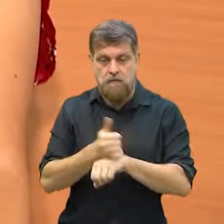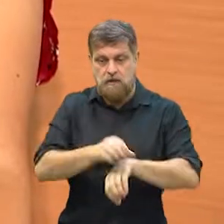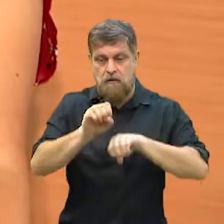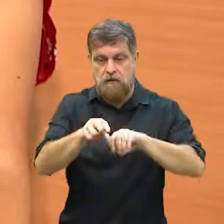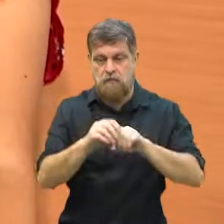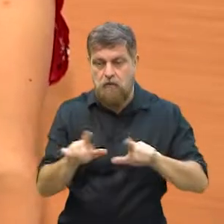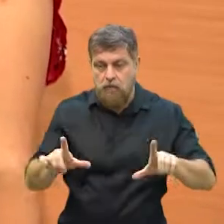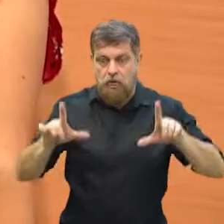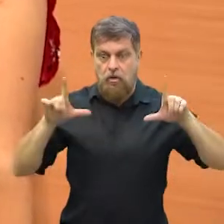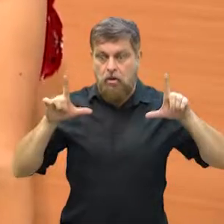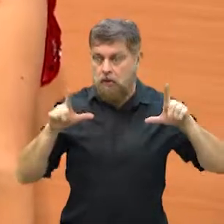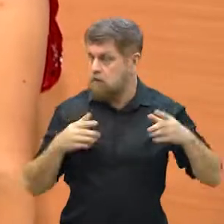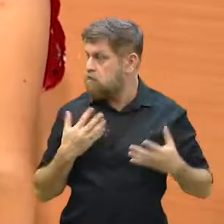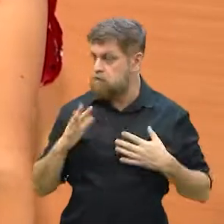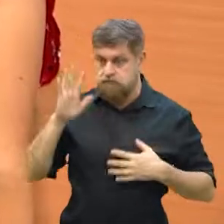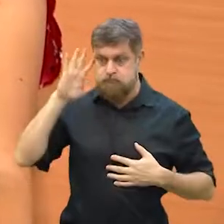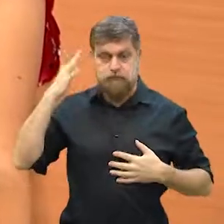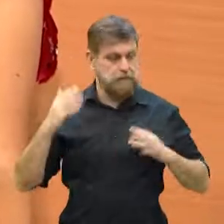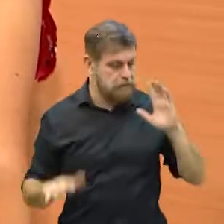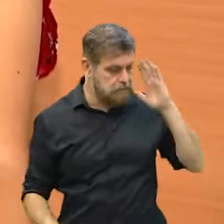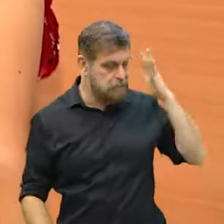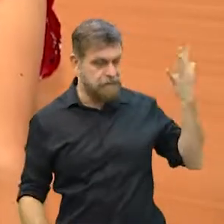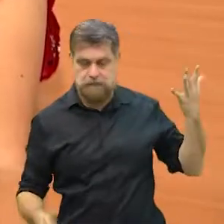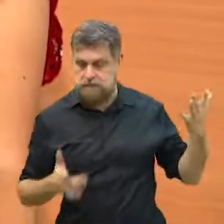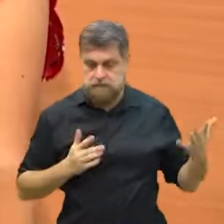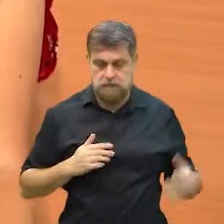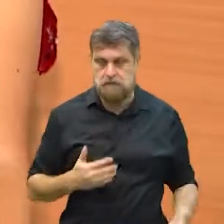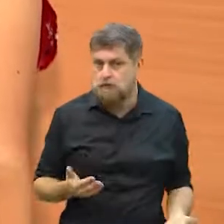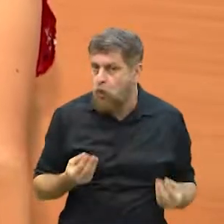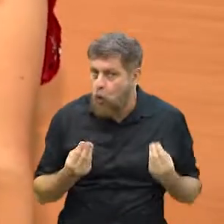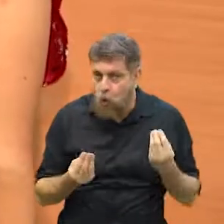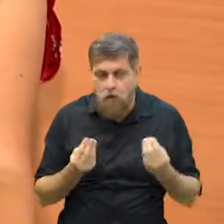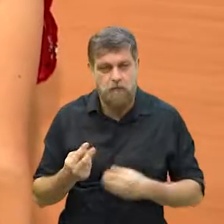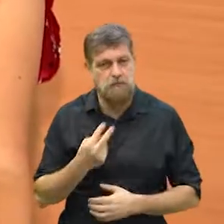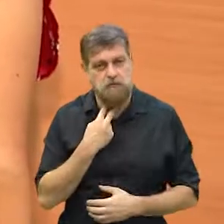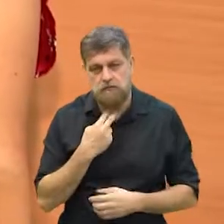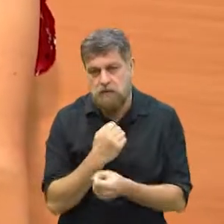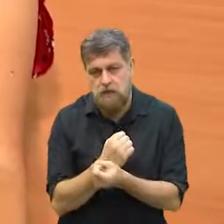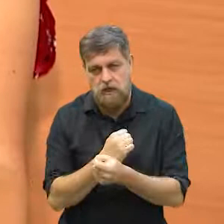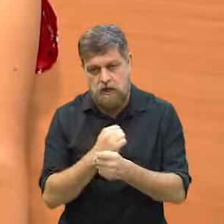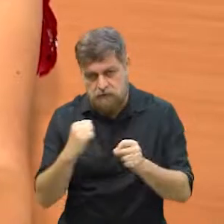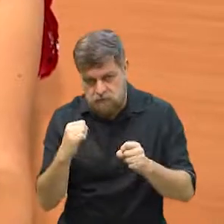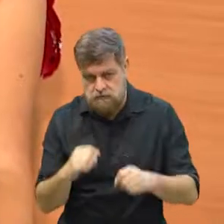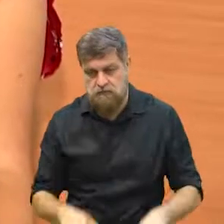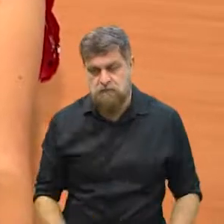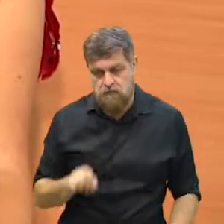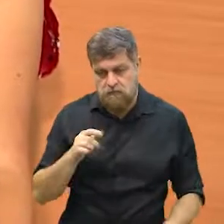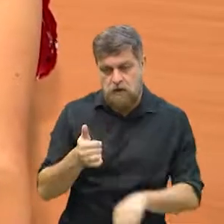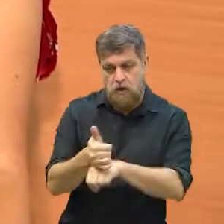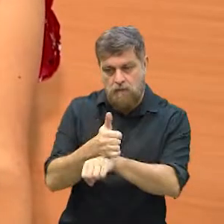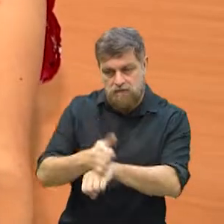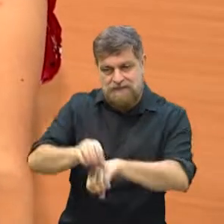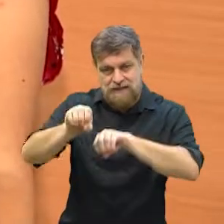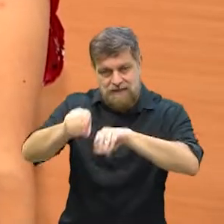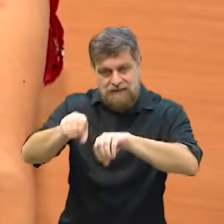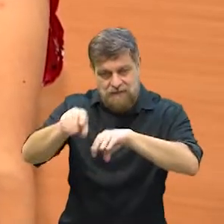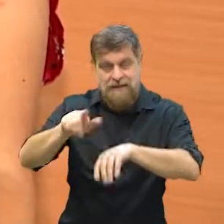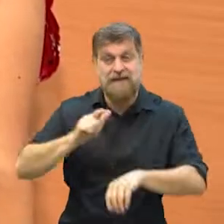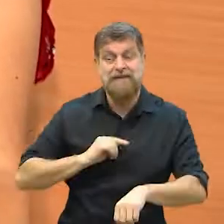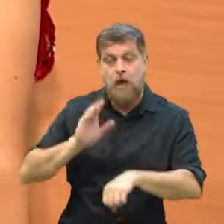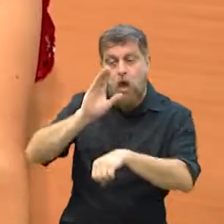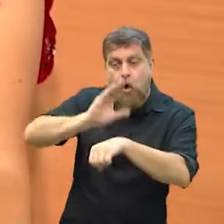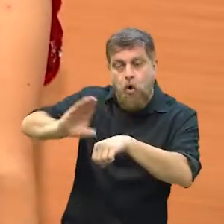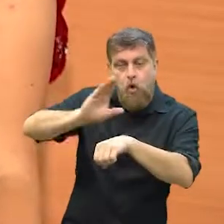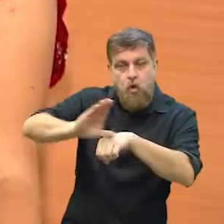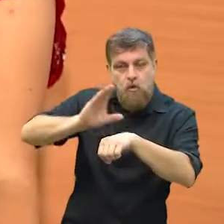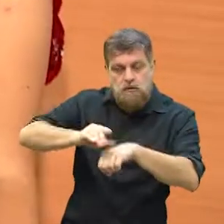pode ser jogado ao Deus dará, né? Não pode ser assim, resolve, né? Então, nesse sentido, esse processo de formação,